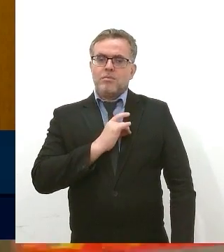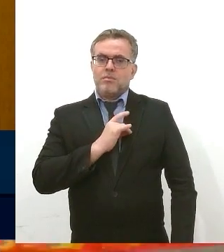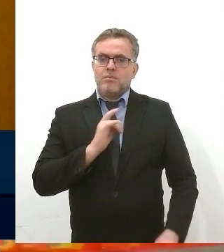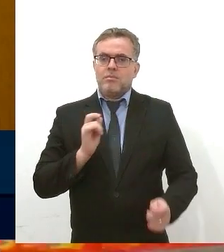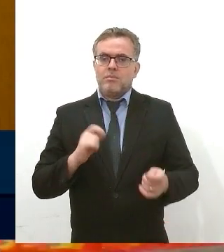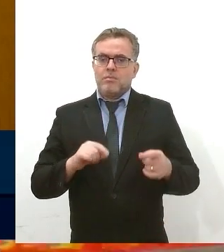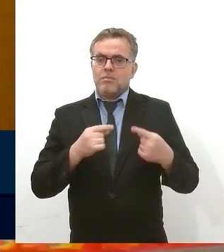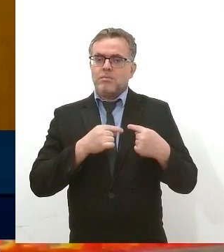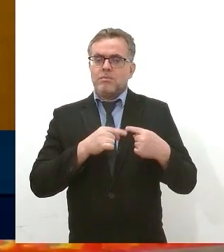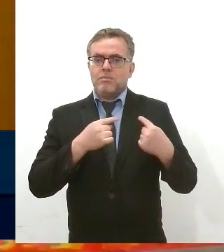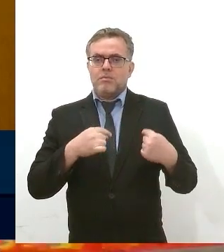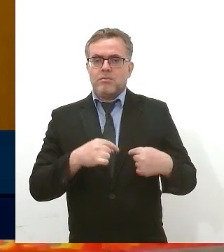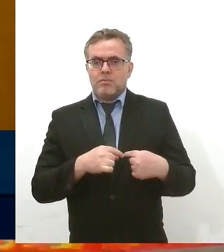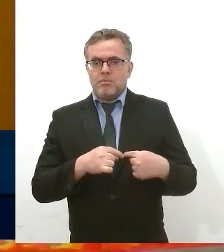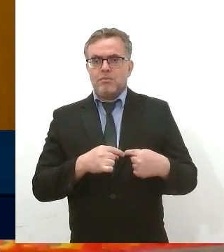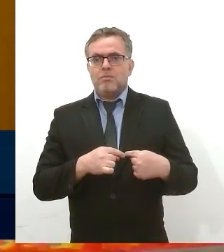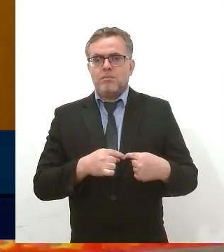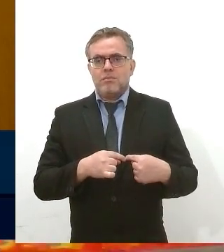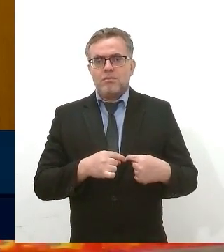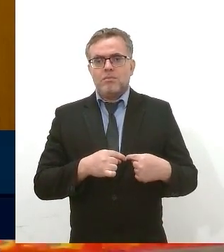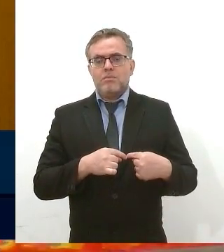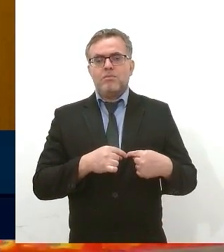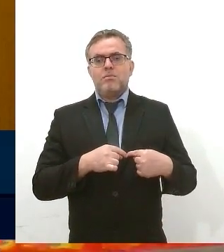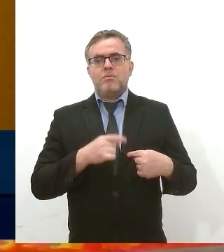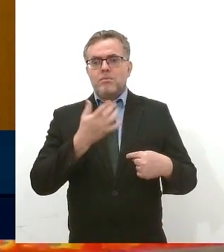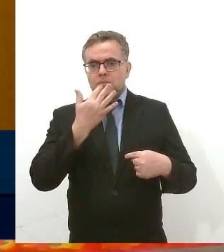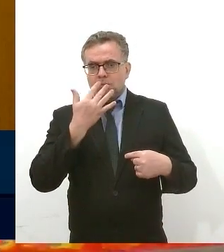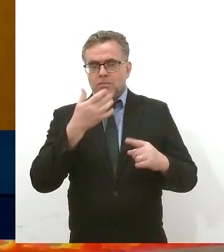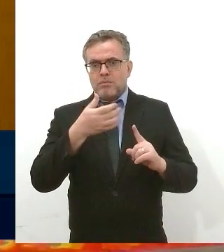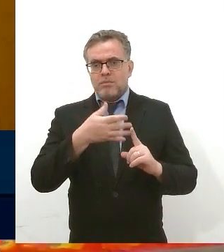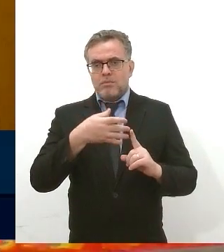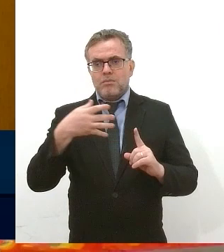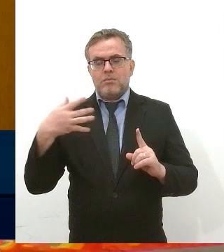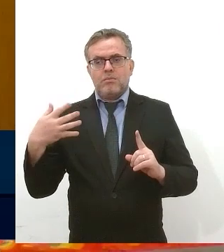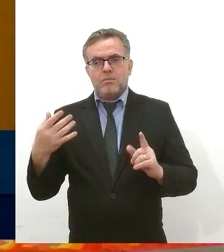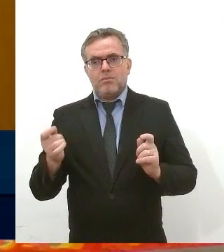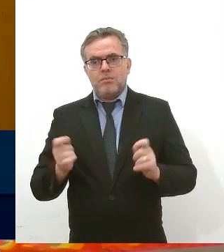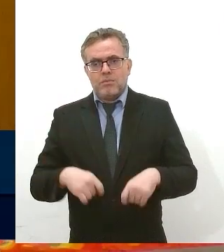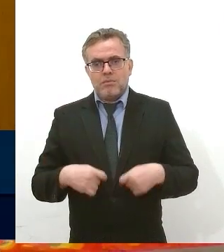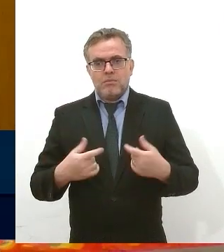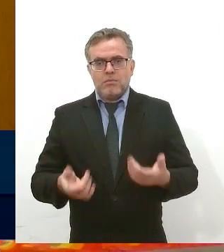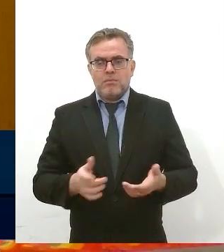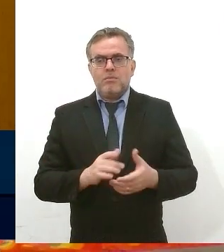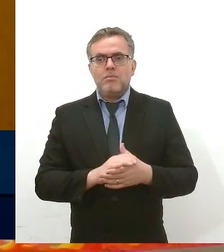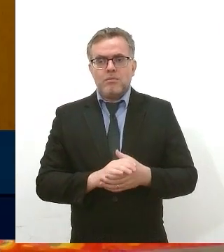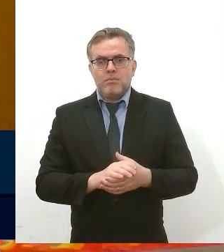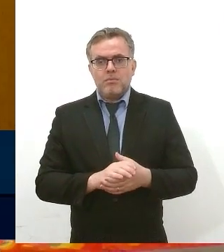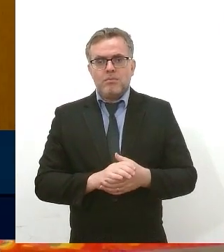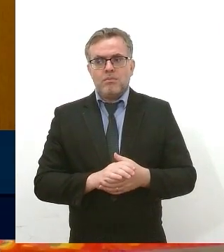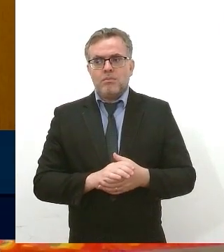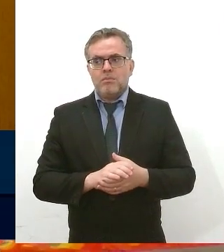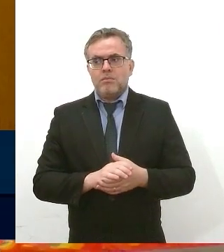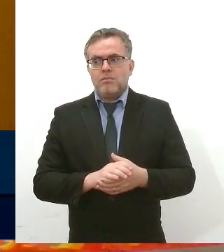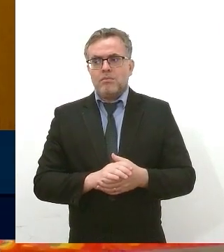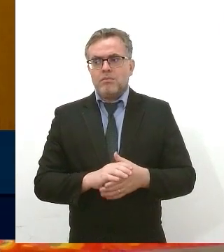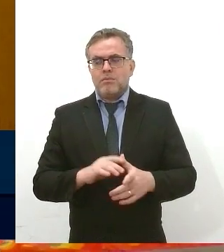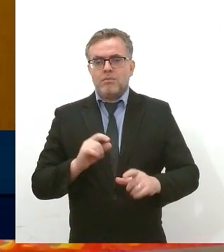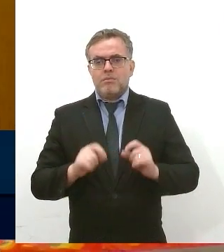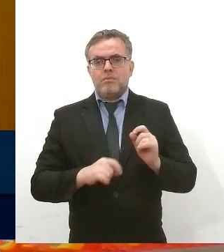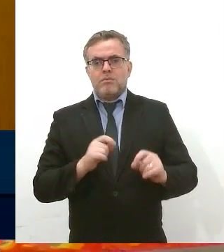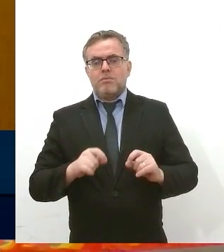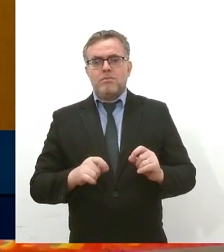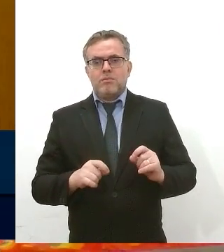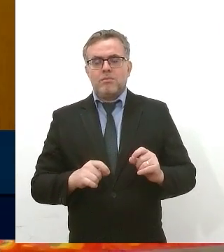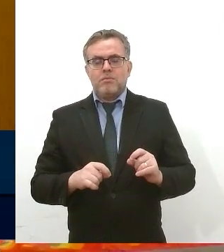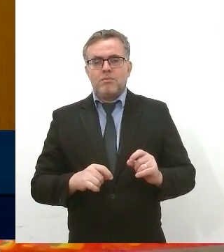do arco-íris, brincos, colar, anéis, cabelos louro médio,